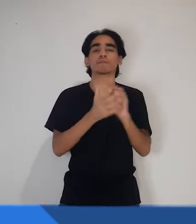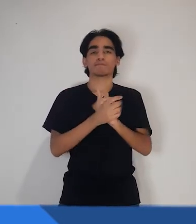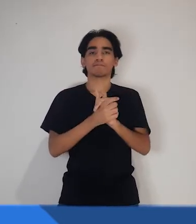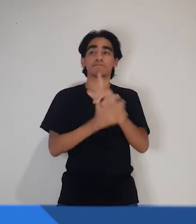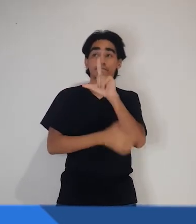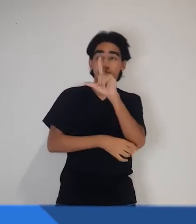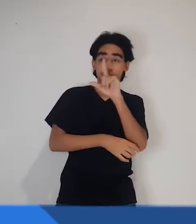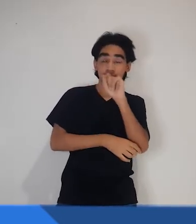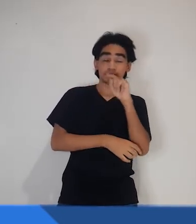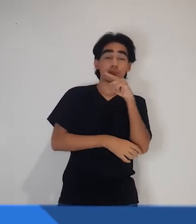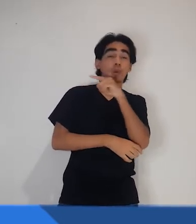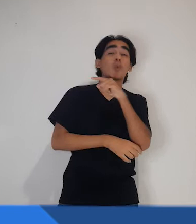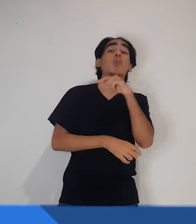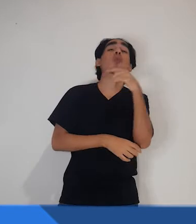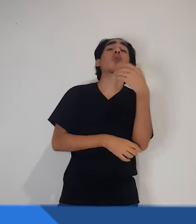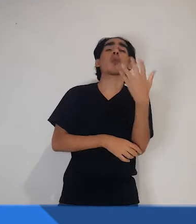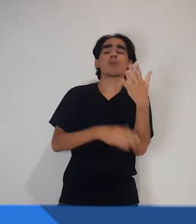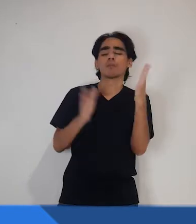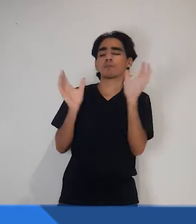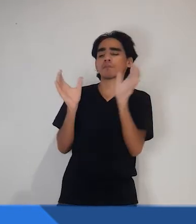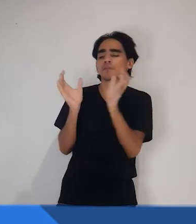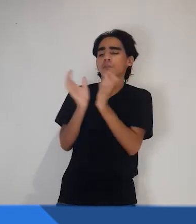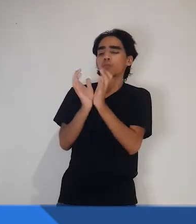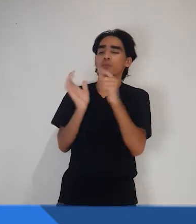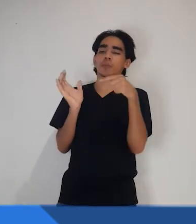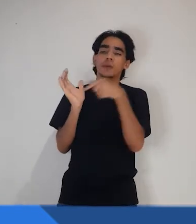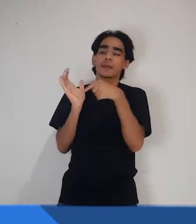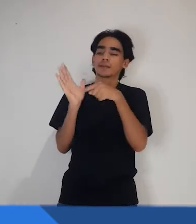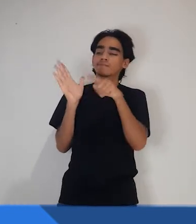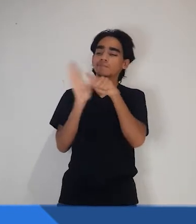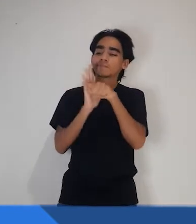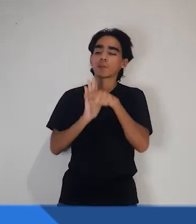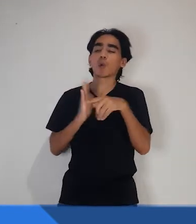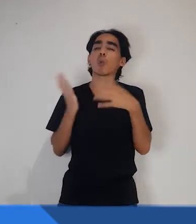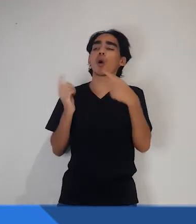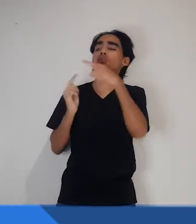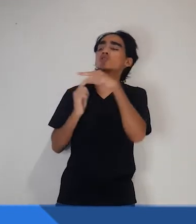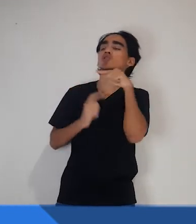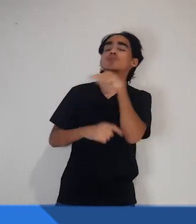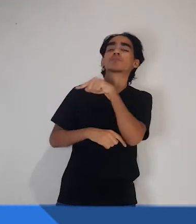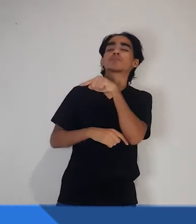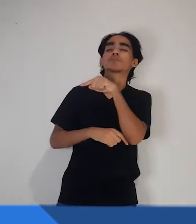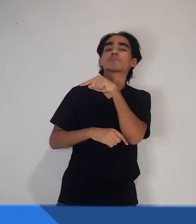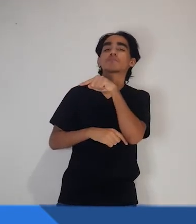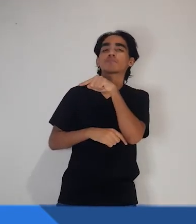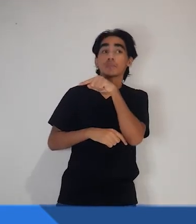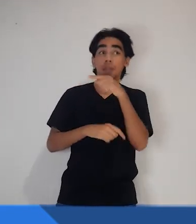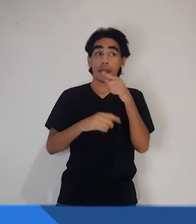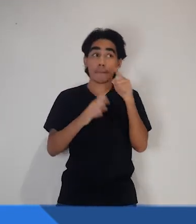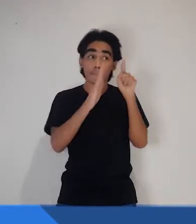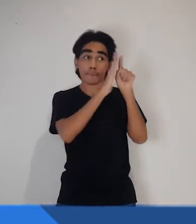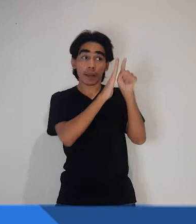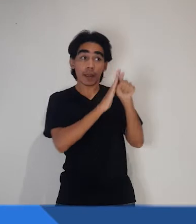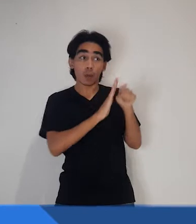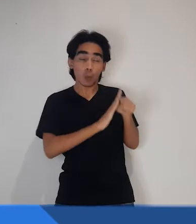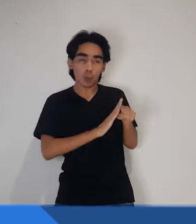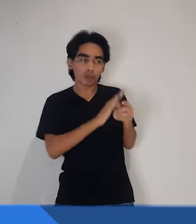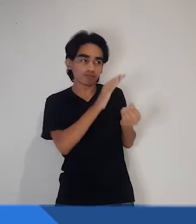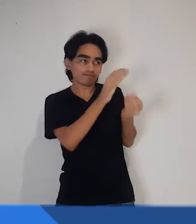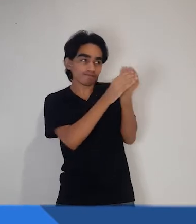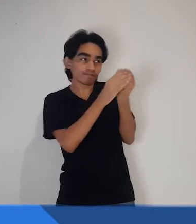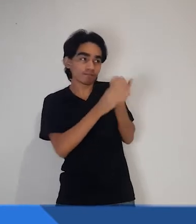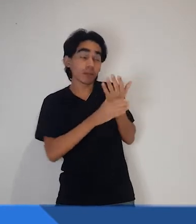selecionar a própria categoria do questionário, ou seja, a gente vai criar essas